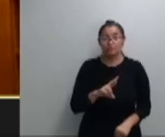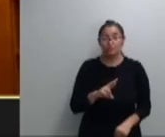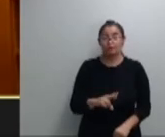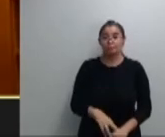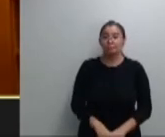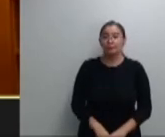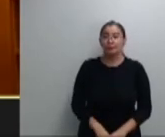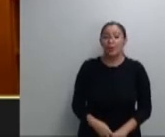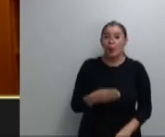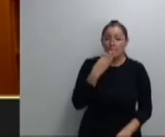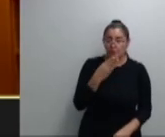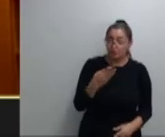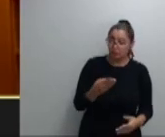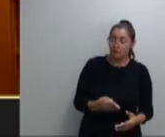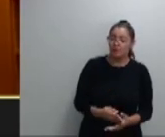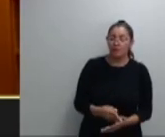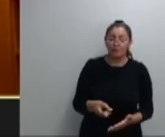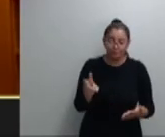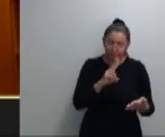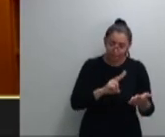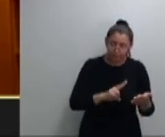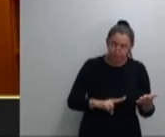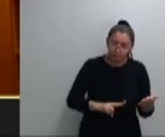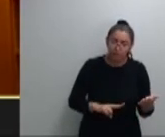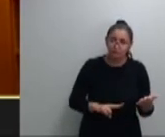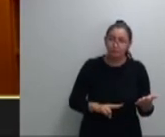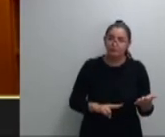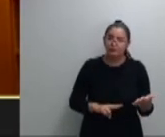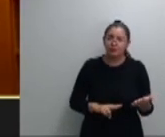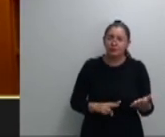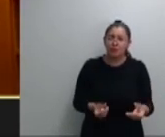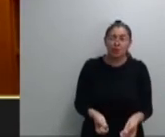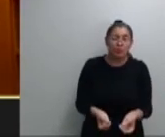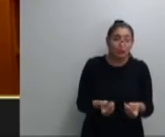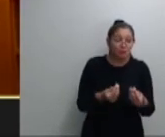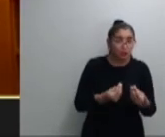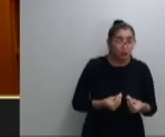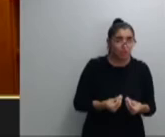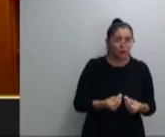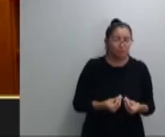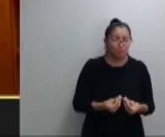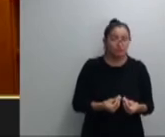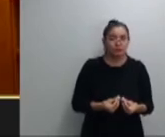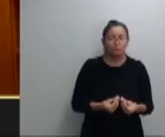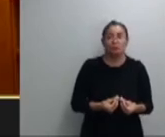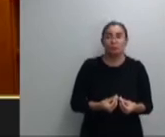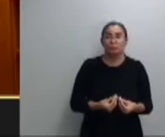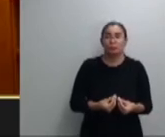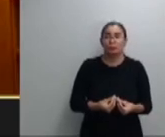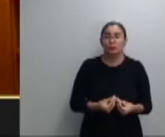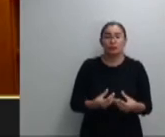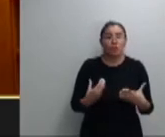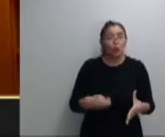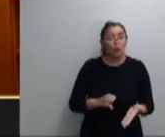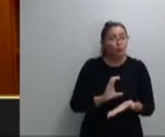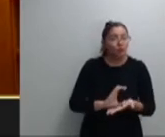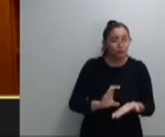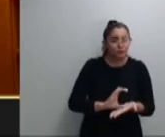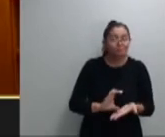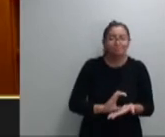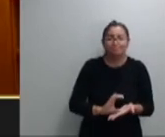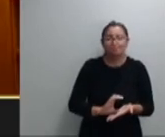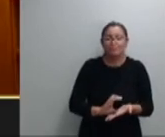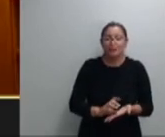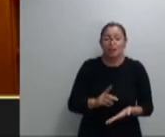novamente para ler. Então, o legislador traz efetivamente a exceção quando se tem que estornar o crédito de Pisco Fins. E ele fala, no